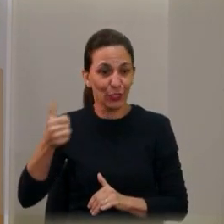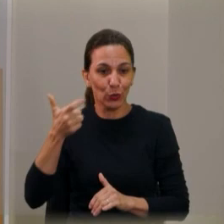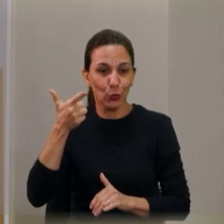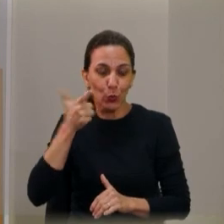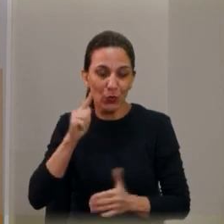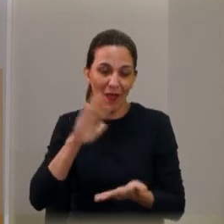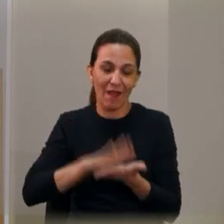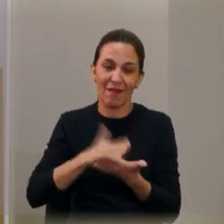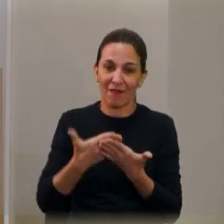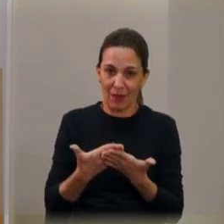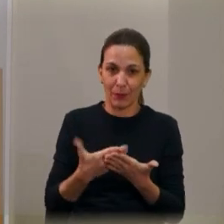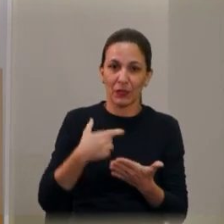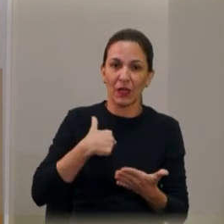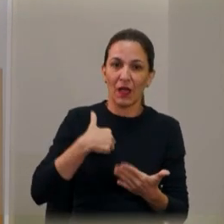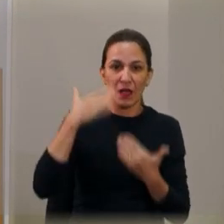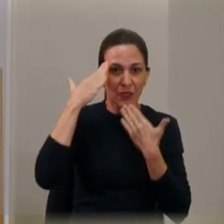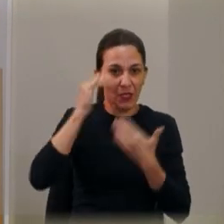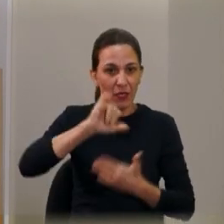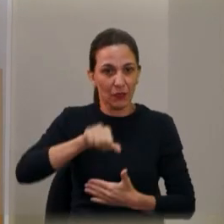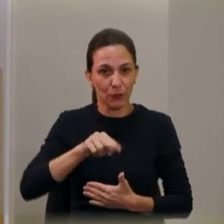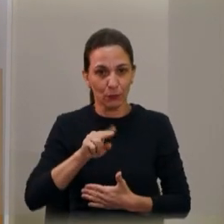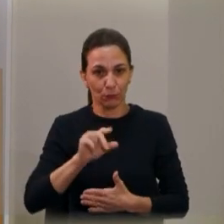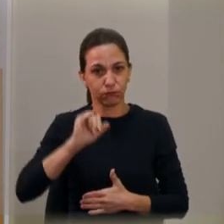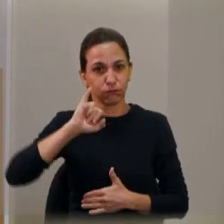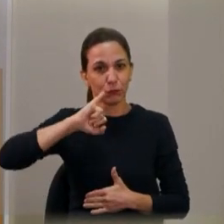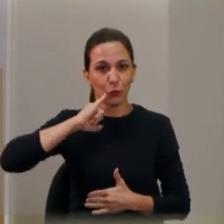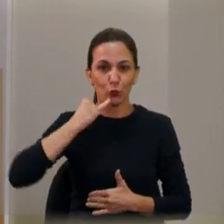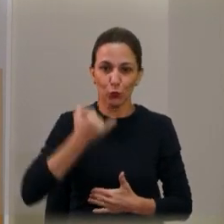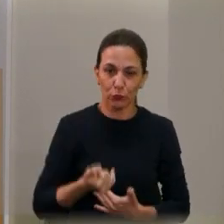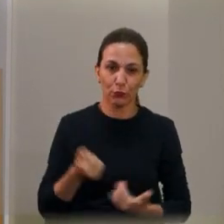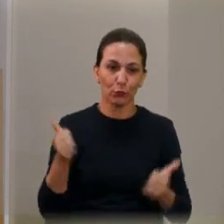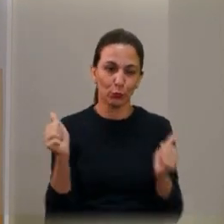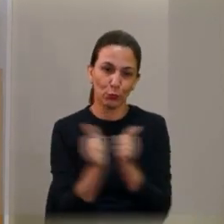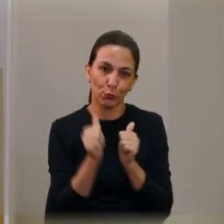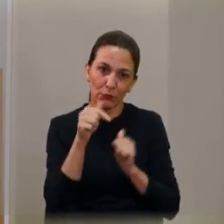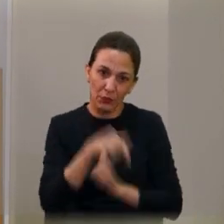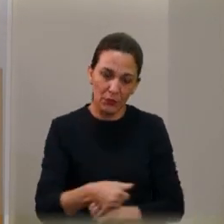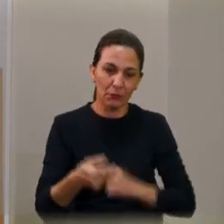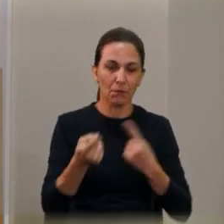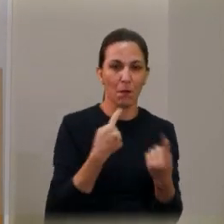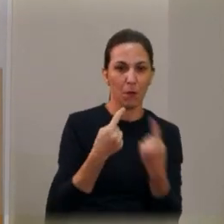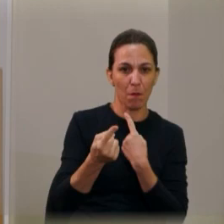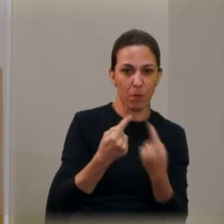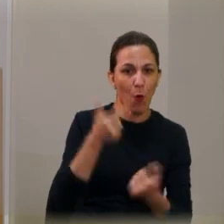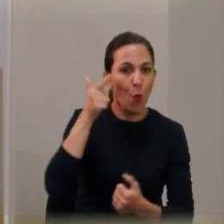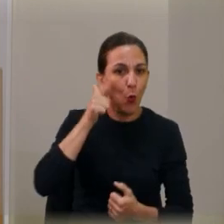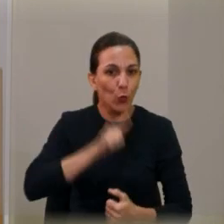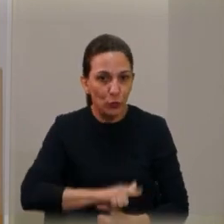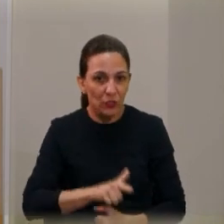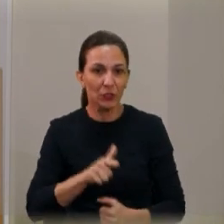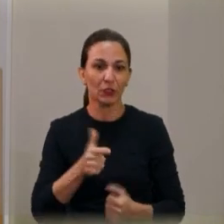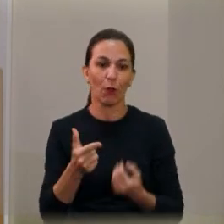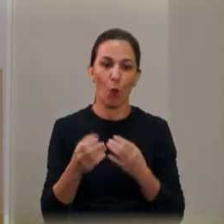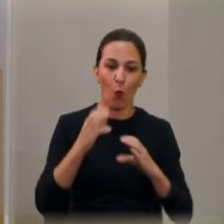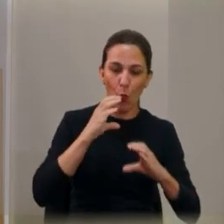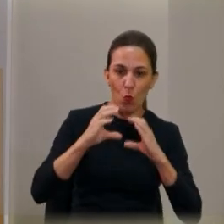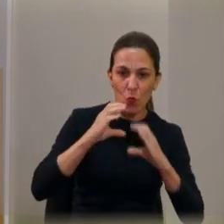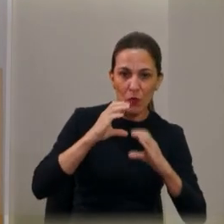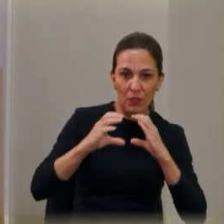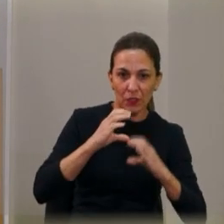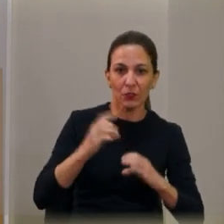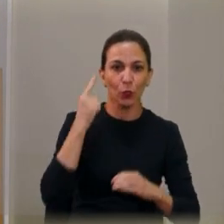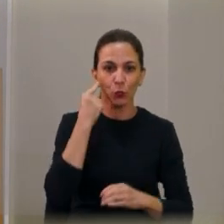aqui no nosso gabinete Presidente queria muito agradecer a Ju a intérprete de libras que acompanhou essa conversa a gente conseguiu fazer essa comunicação